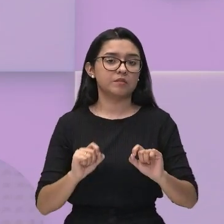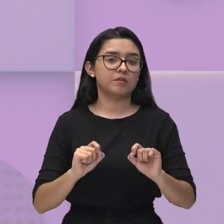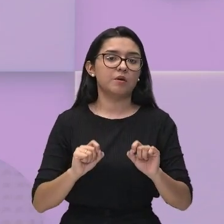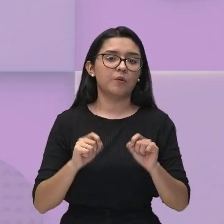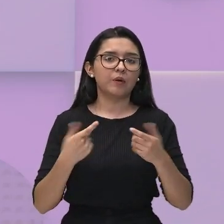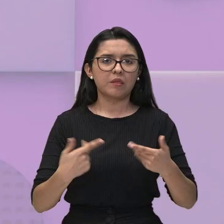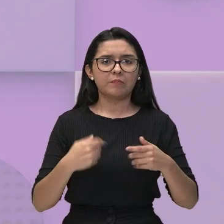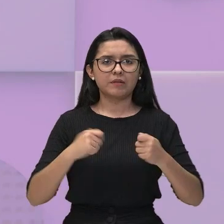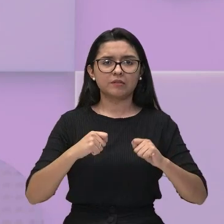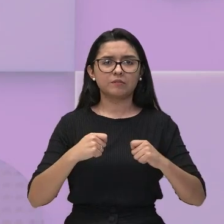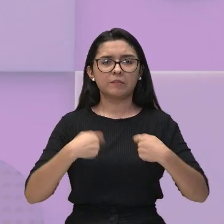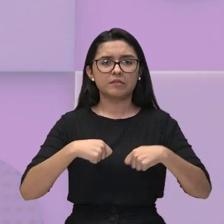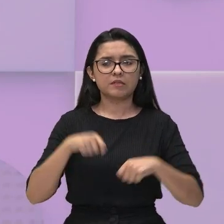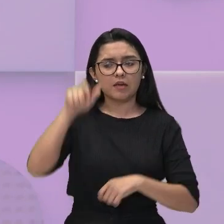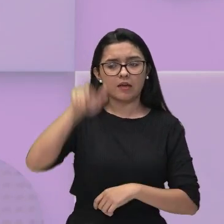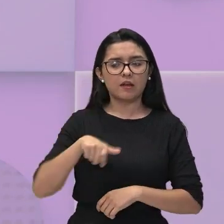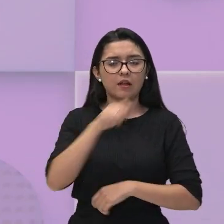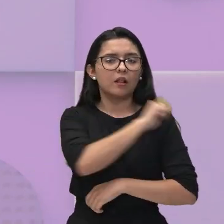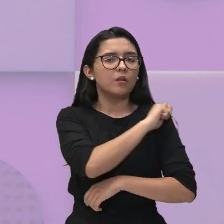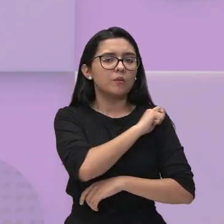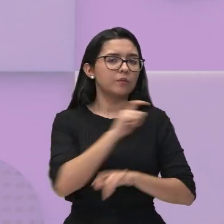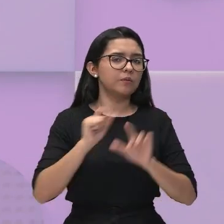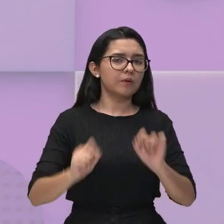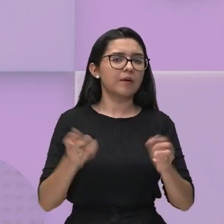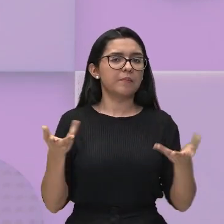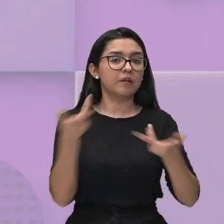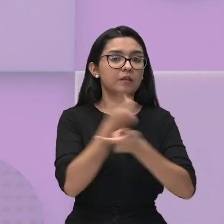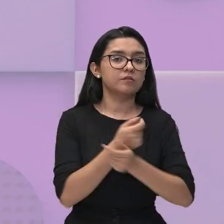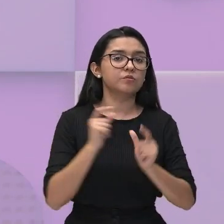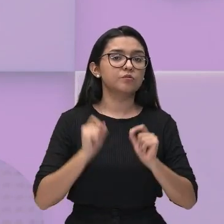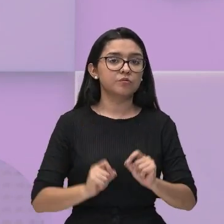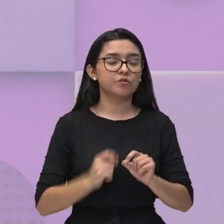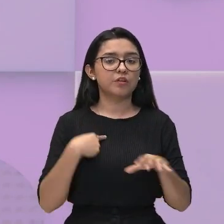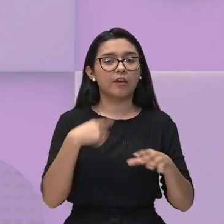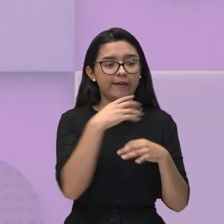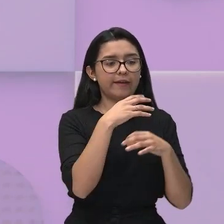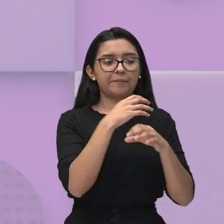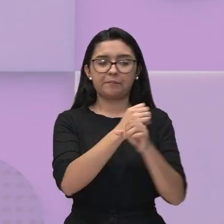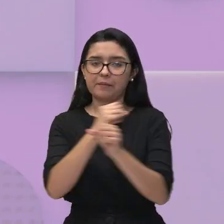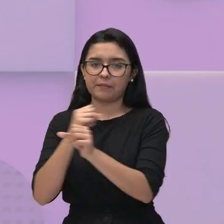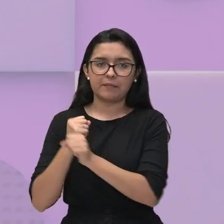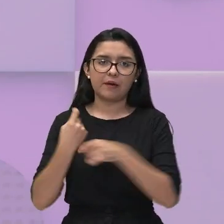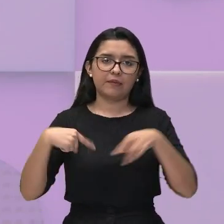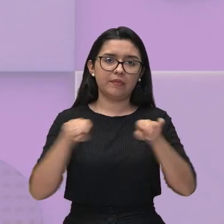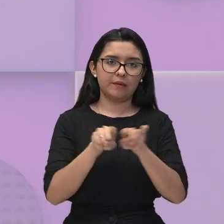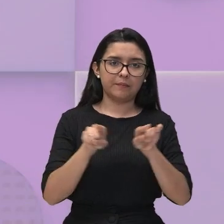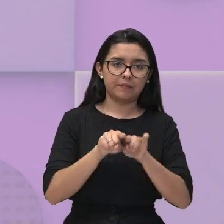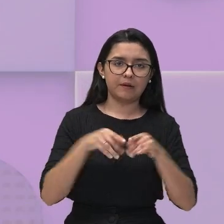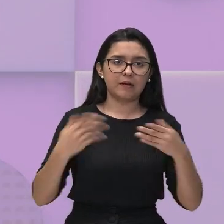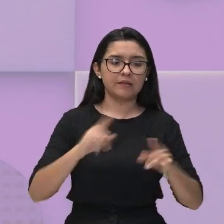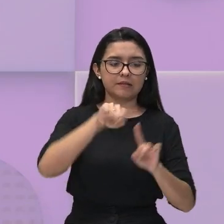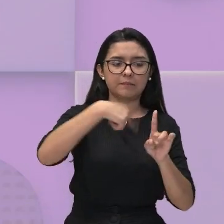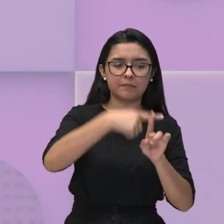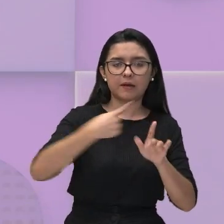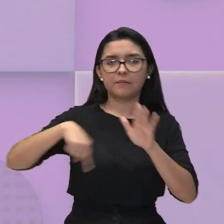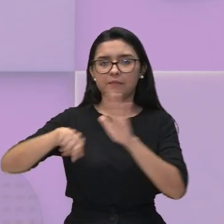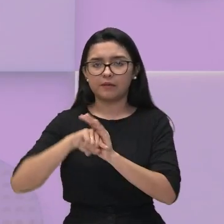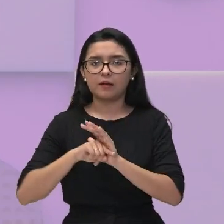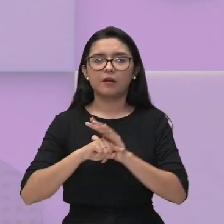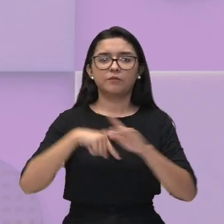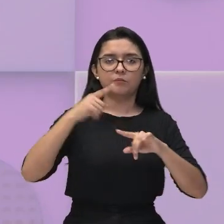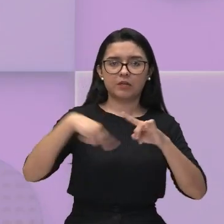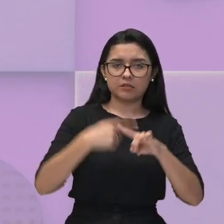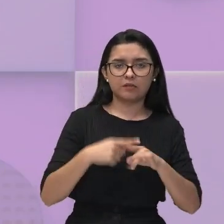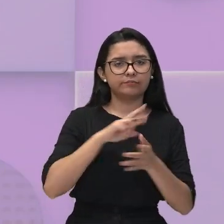vai exigir tanto do aluno a habilidade de efetuar operações, né, aritméticas, de adição, subtração,